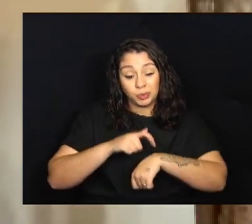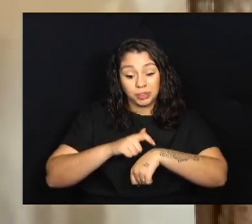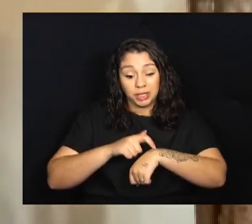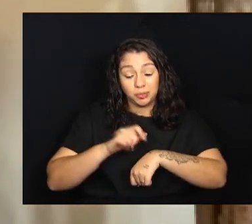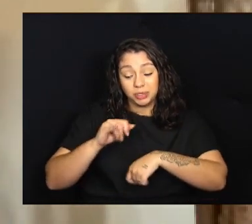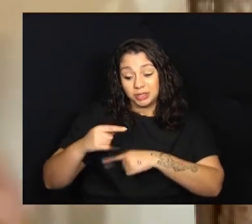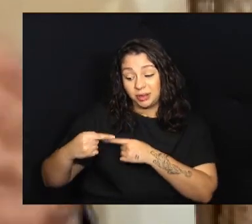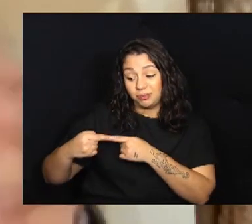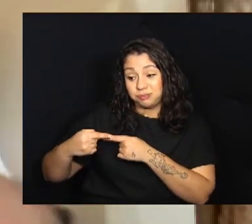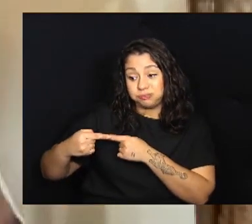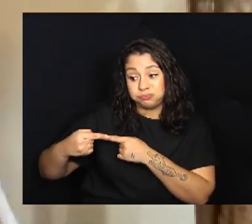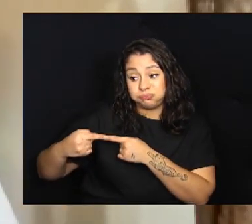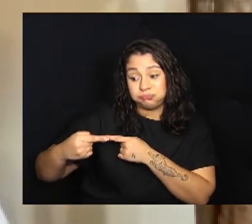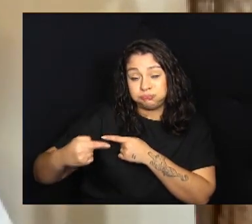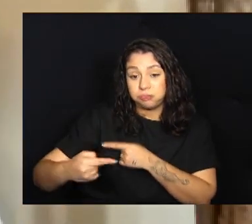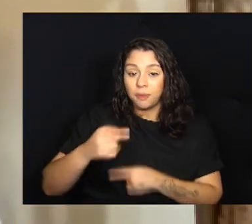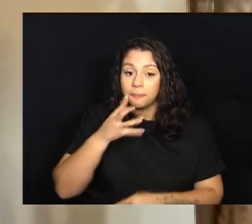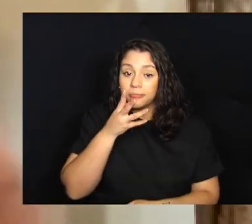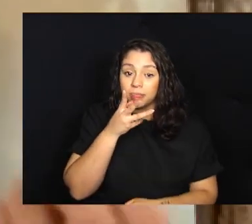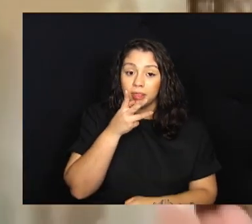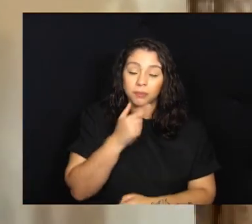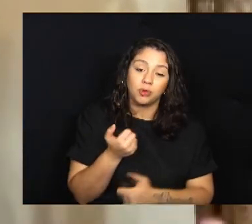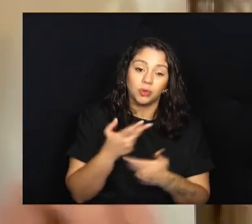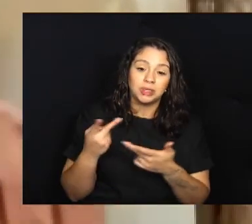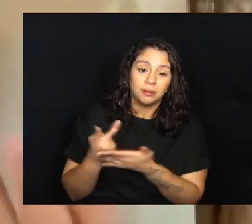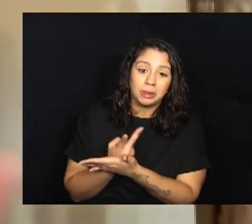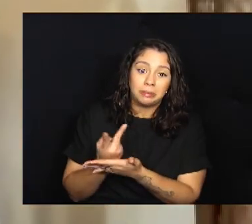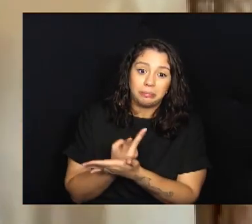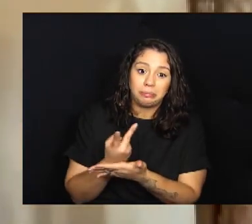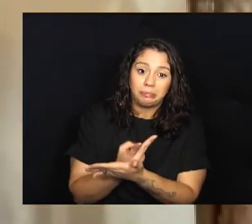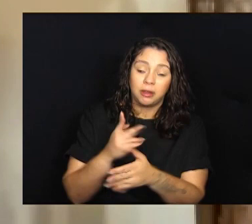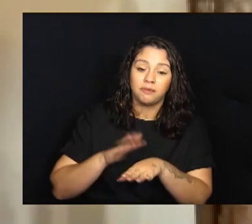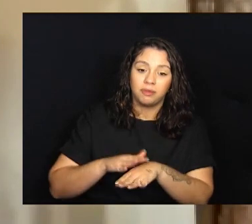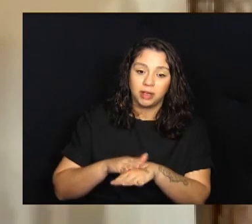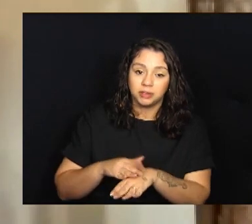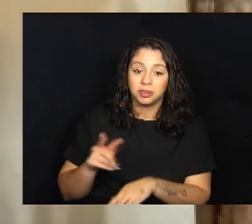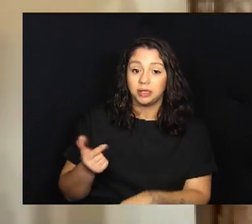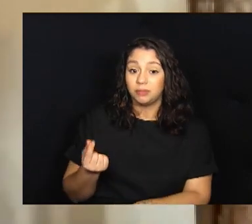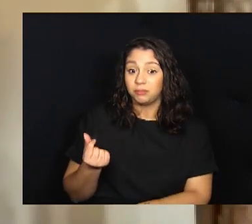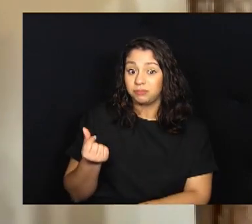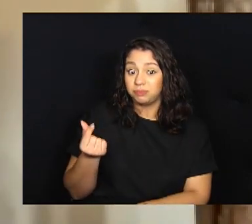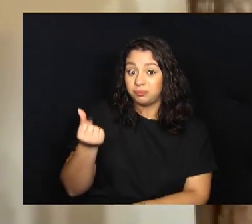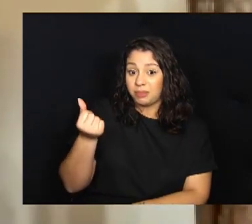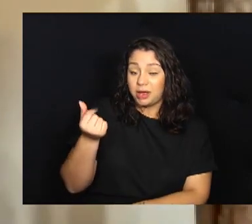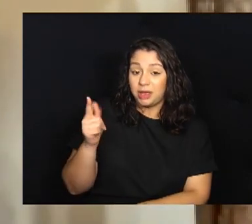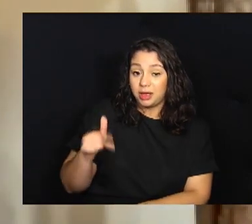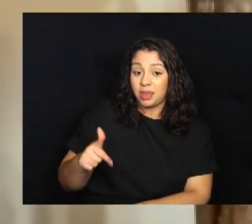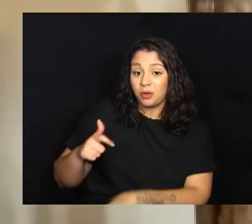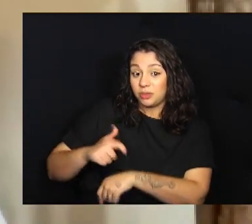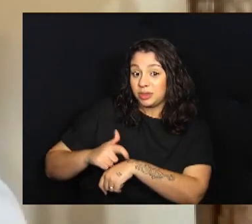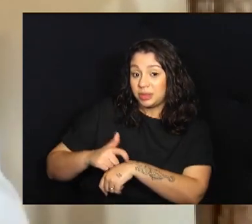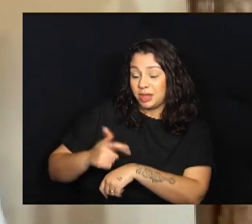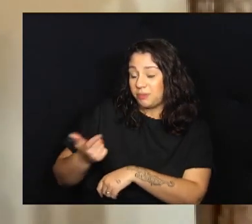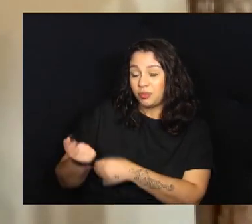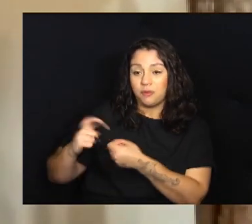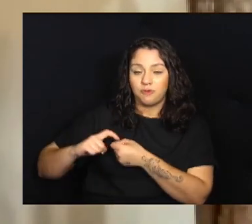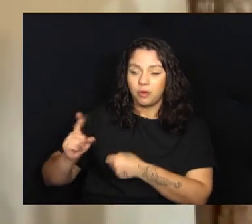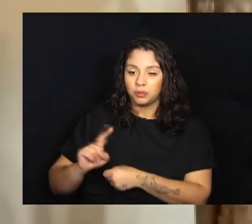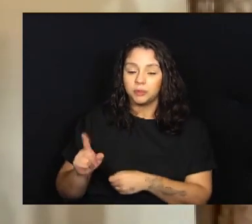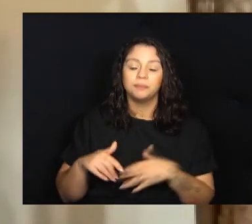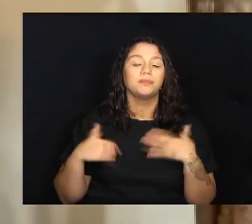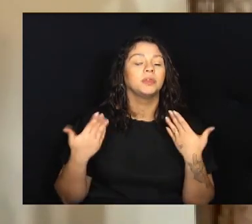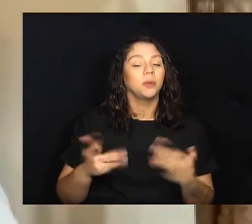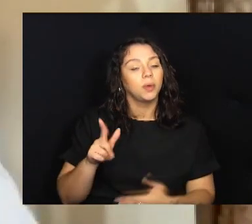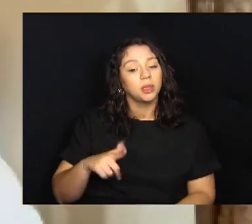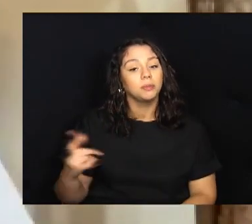tempo a gente demora, mais coisas erradas em teoria a gente fez e o custo para recuperar é o próprio tempo. Então é importante que as